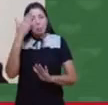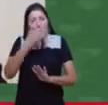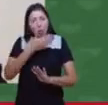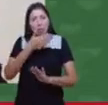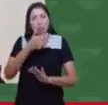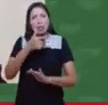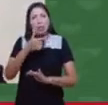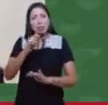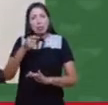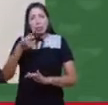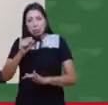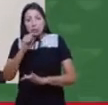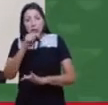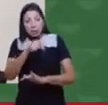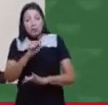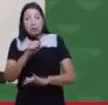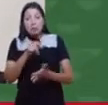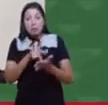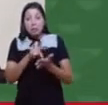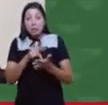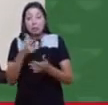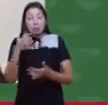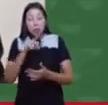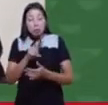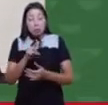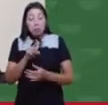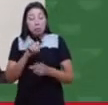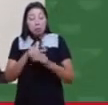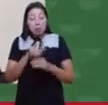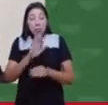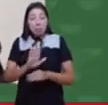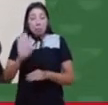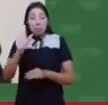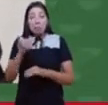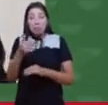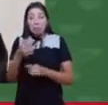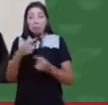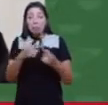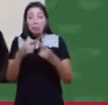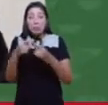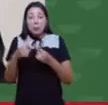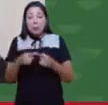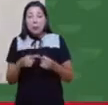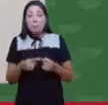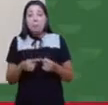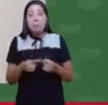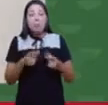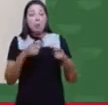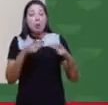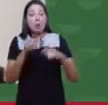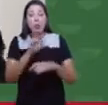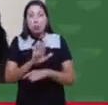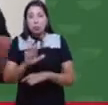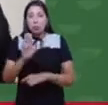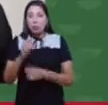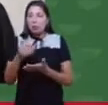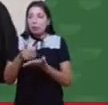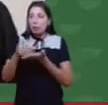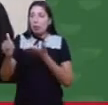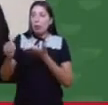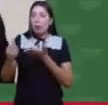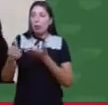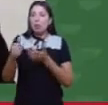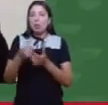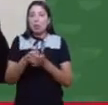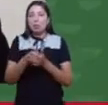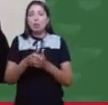de 2018, que ele lamentavelmente ganhou, em condições onde o Lula ficou fora, onde ele levou